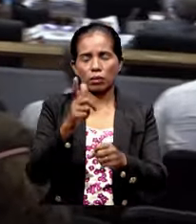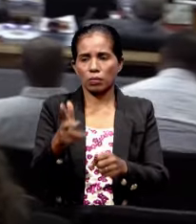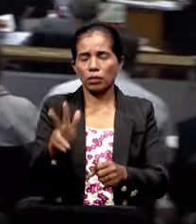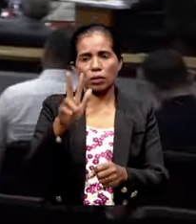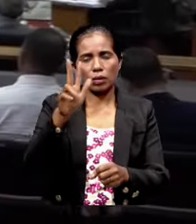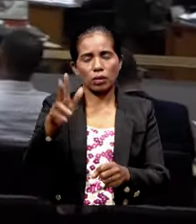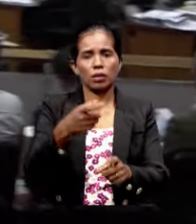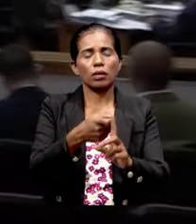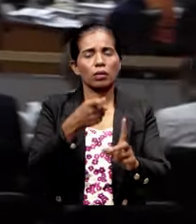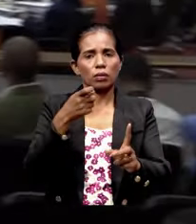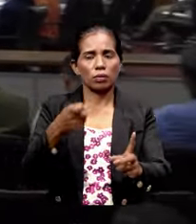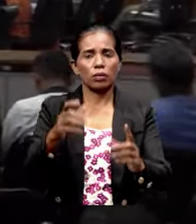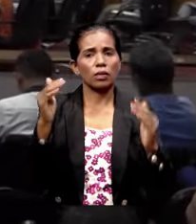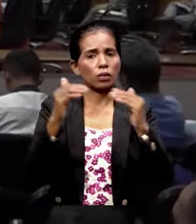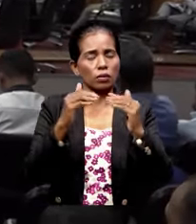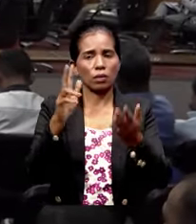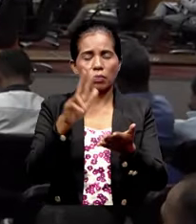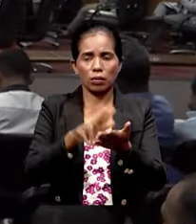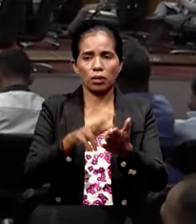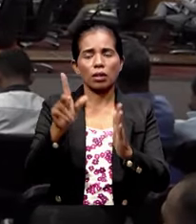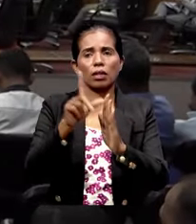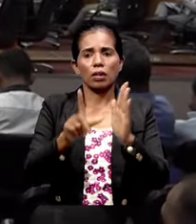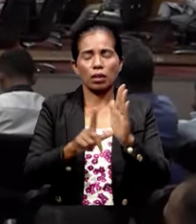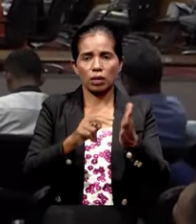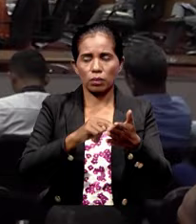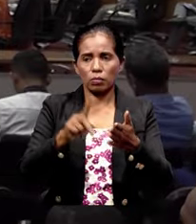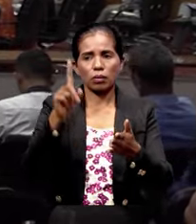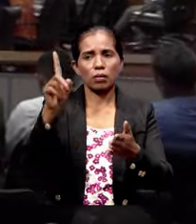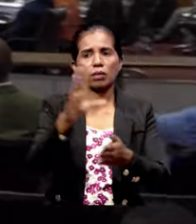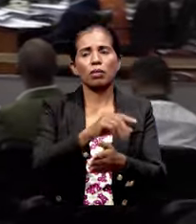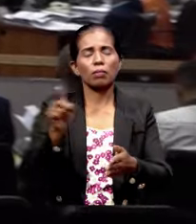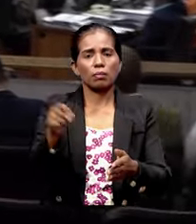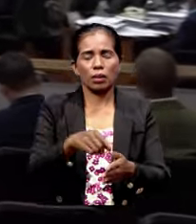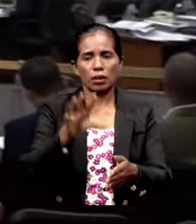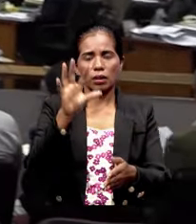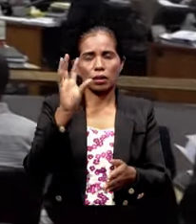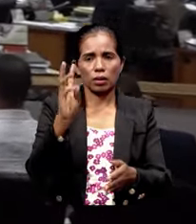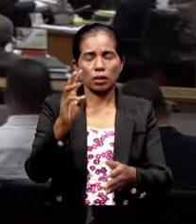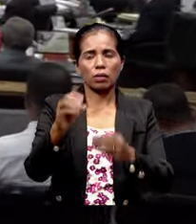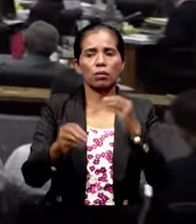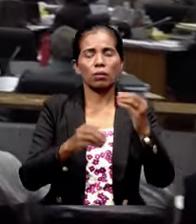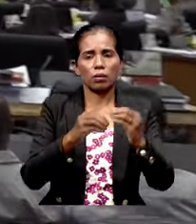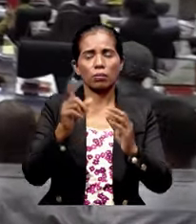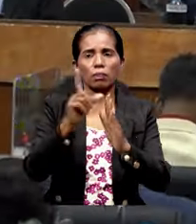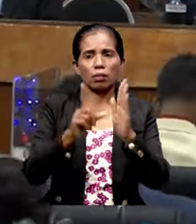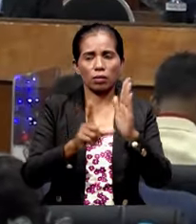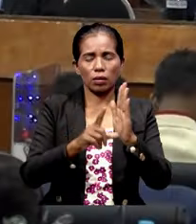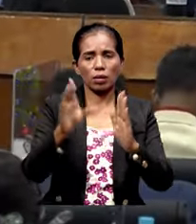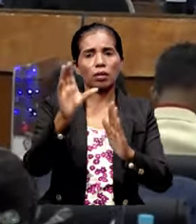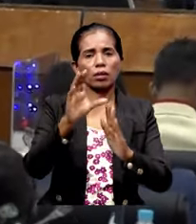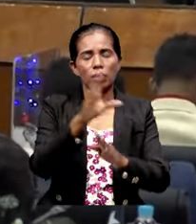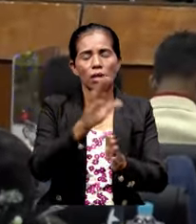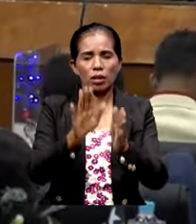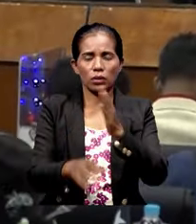plenária extraordinária aprovou o projeto lei número Ida para 6º, a linha Ida, com o procedimento, concessão, indulto